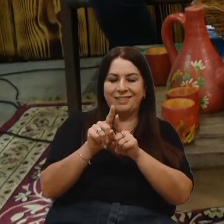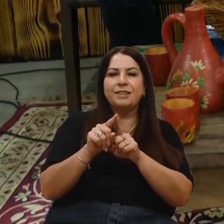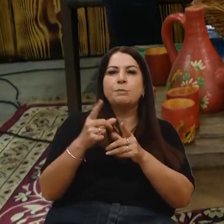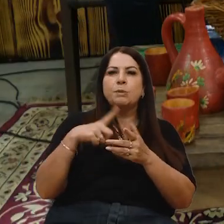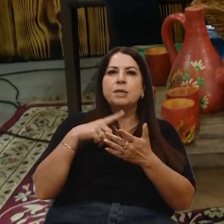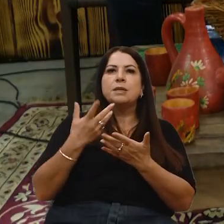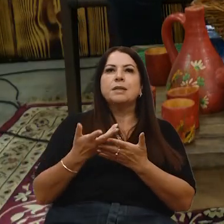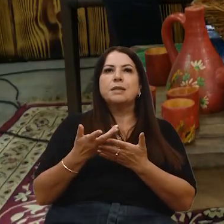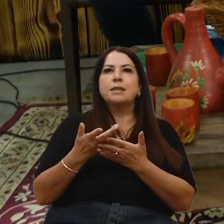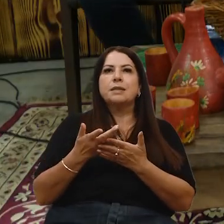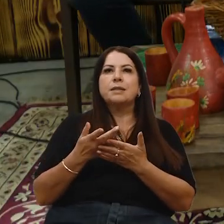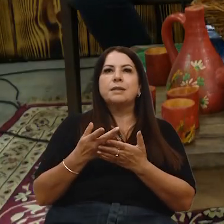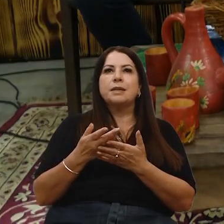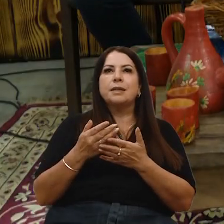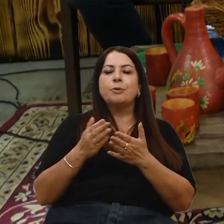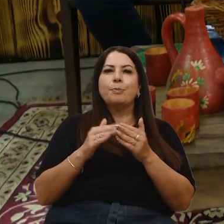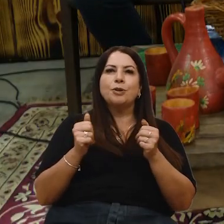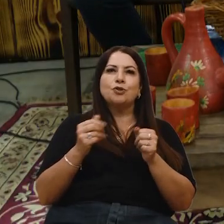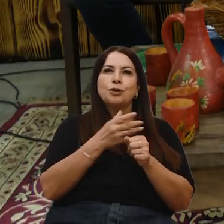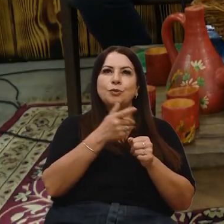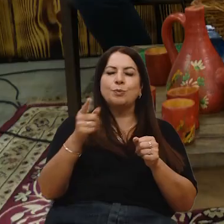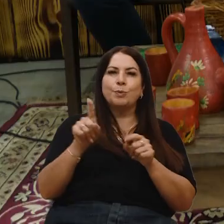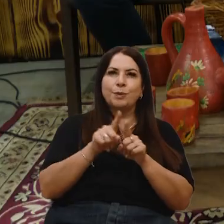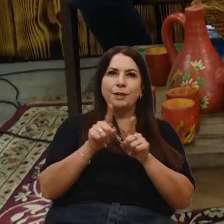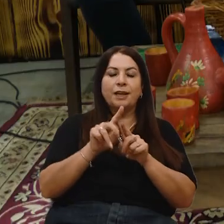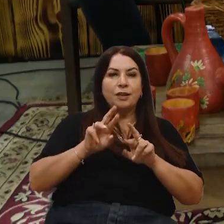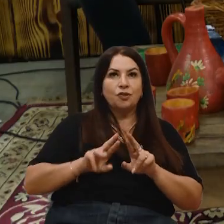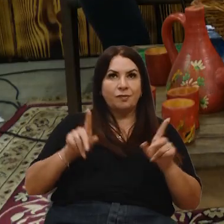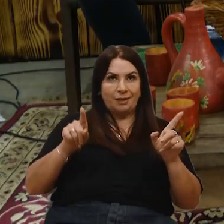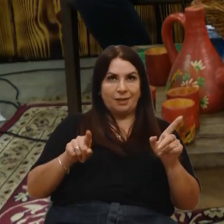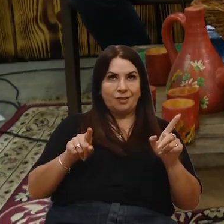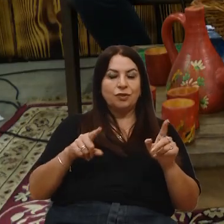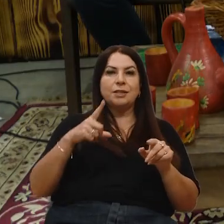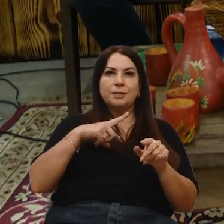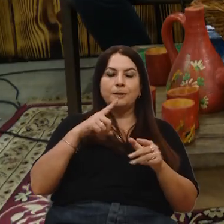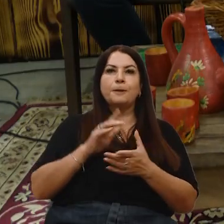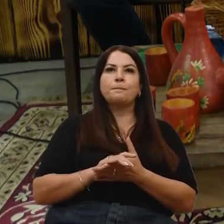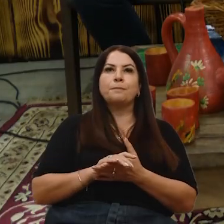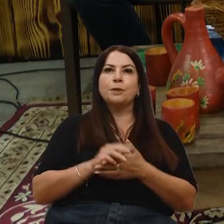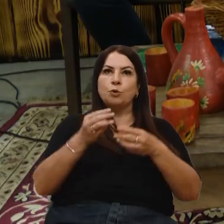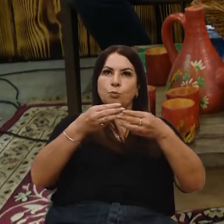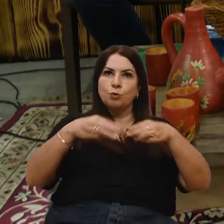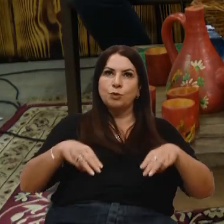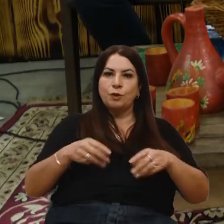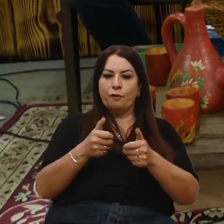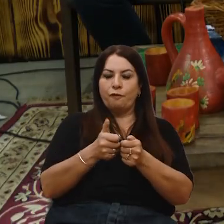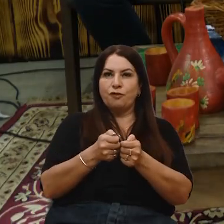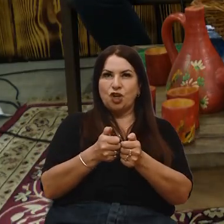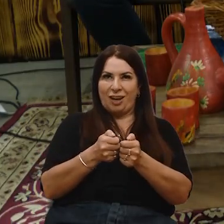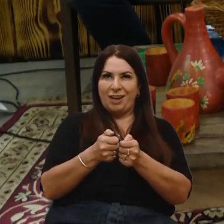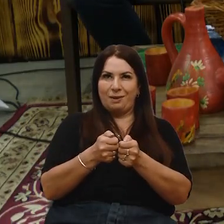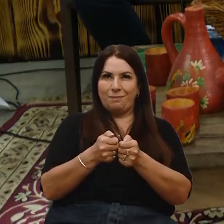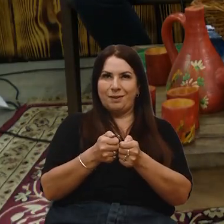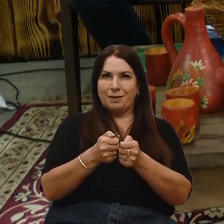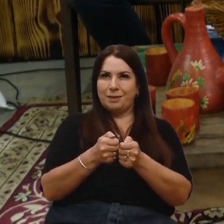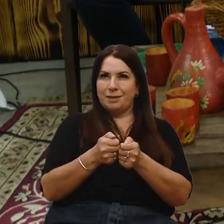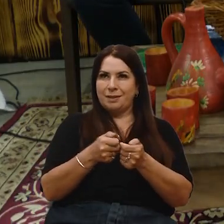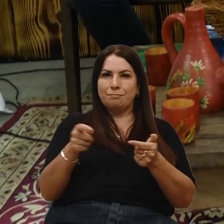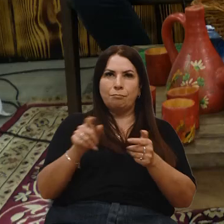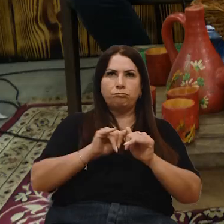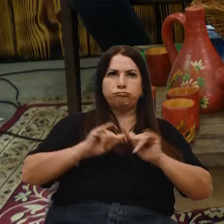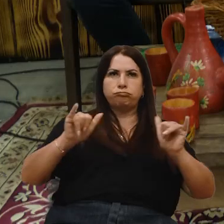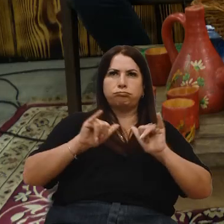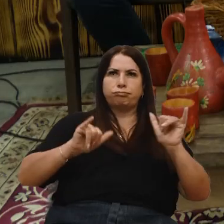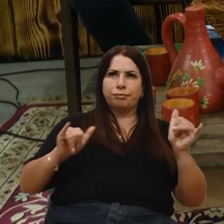sempre tem um apelo muito grande, nesta edição não é diferente. Nós temos o Museu dos Videogames, que gerou um apelo